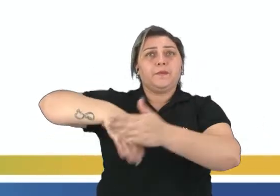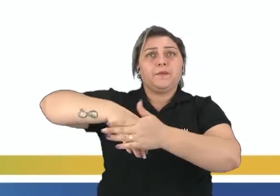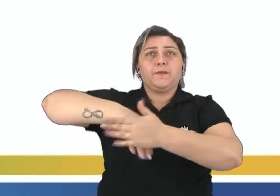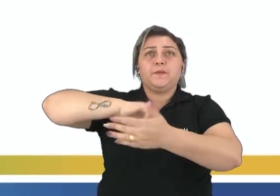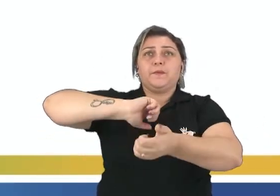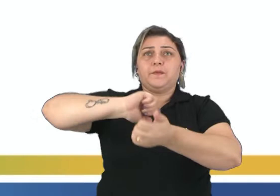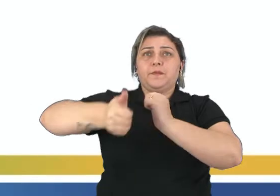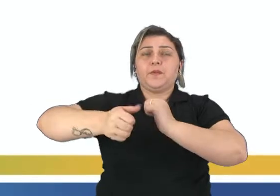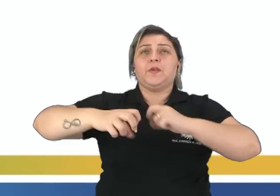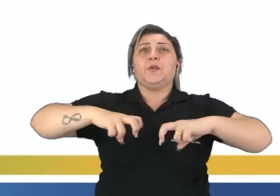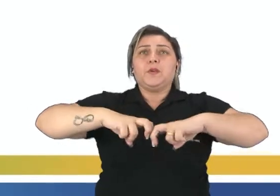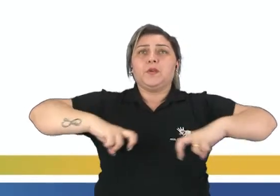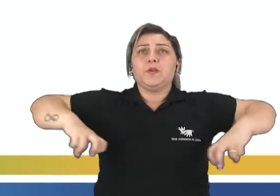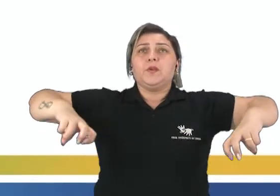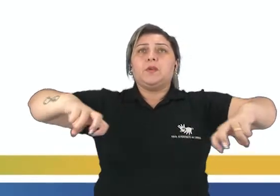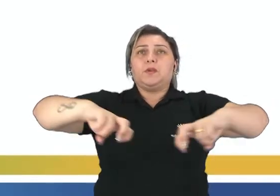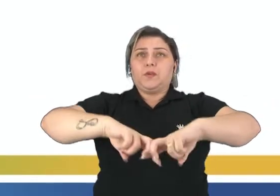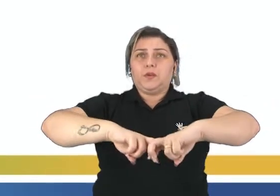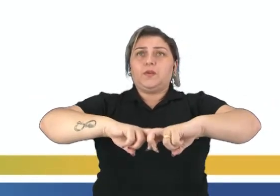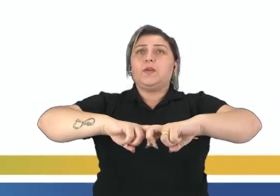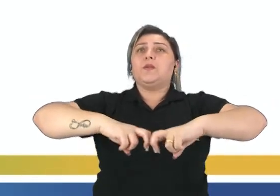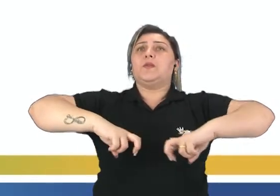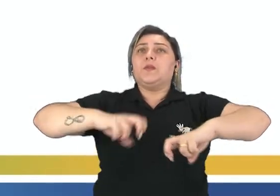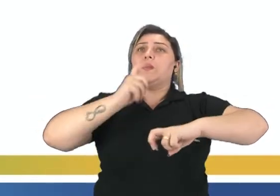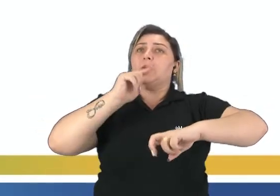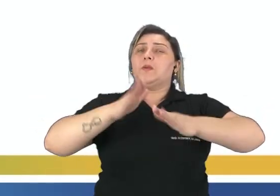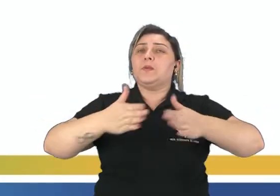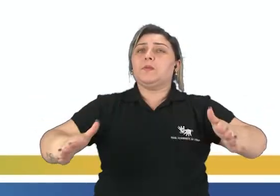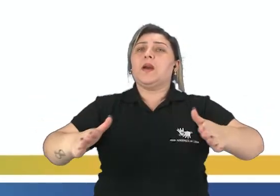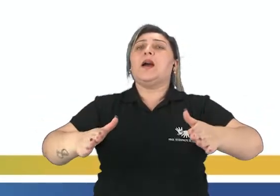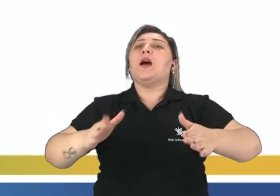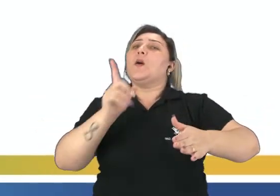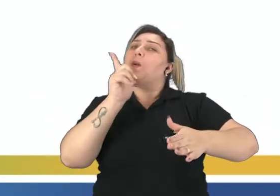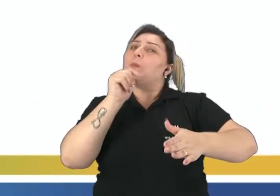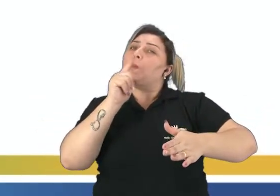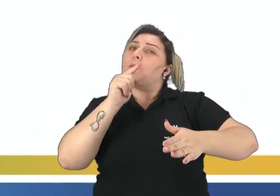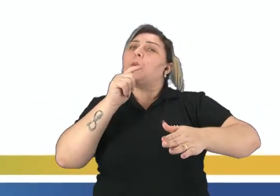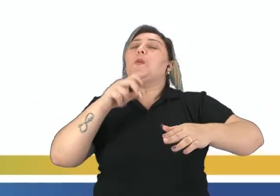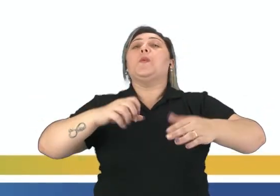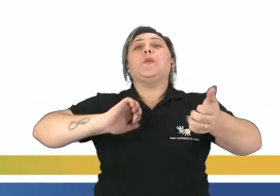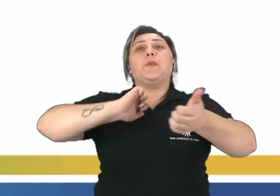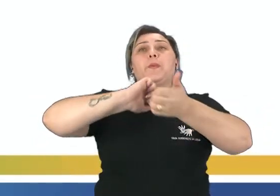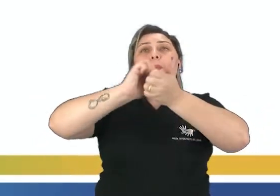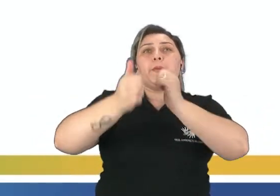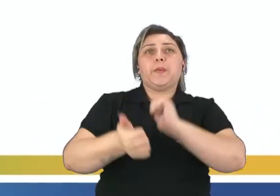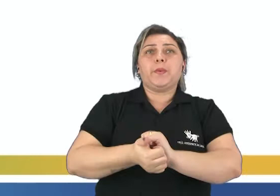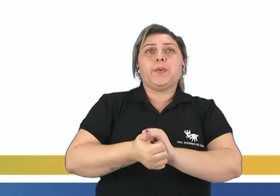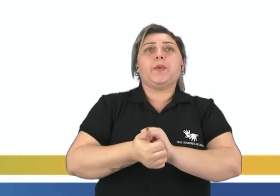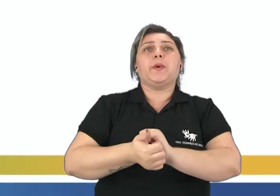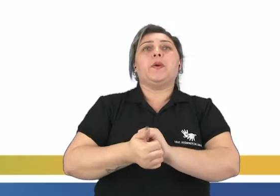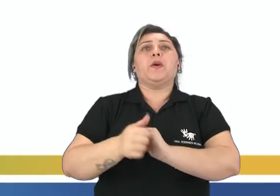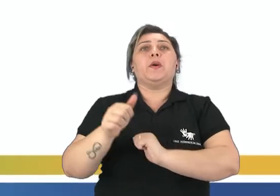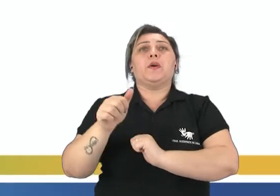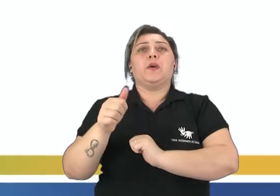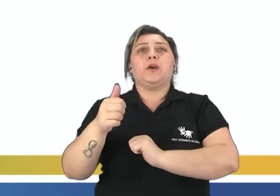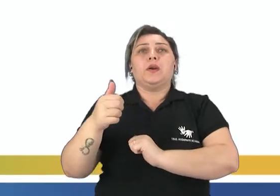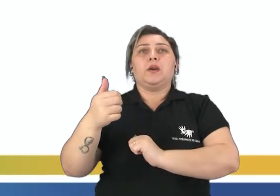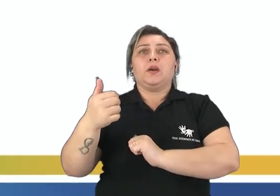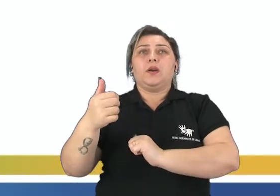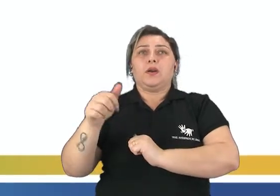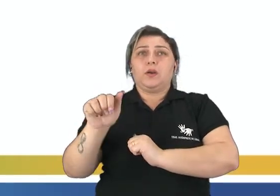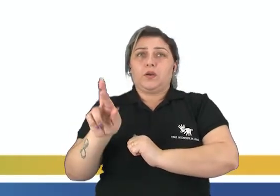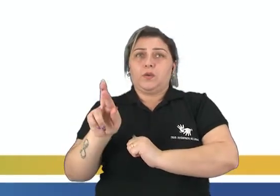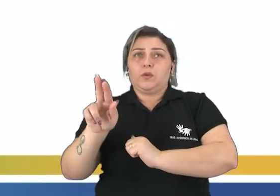qualquer natureza: futebol, futebol de salão, futebol de praia, polo aquático, polo,